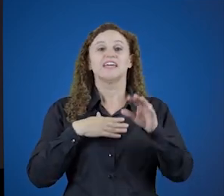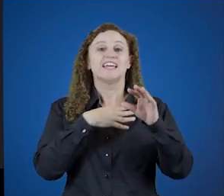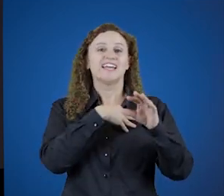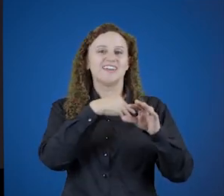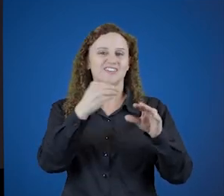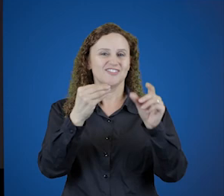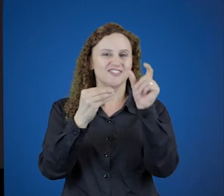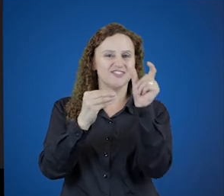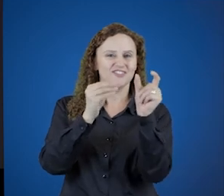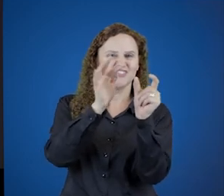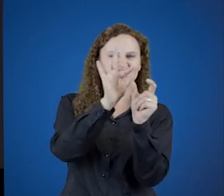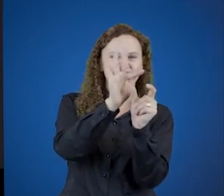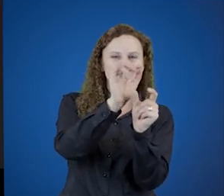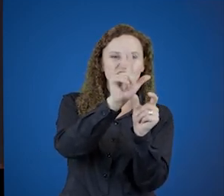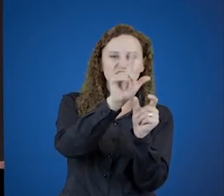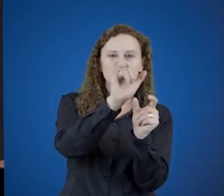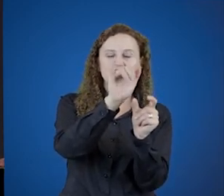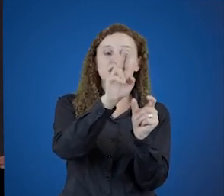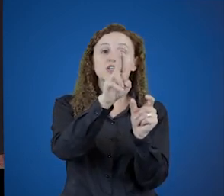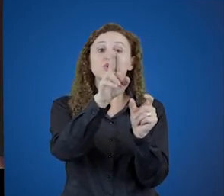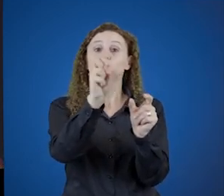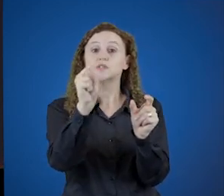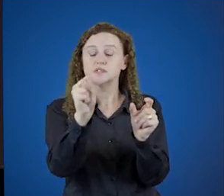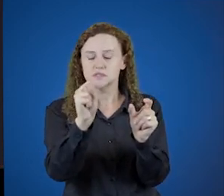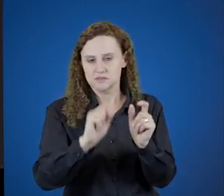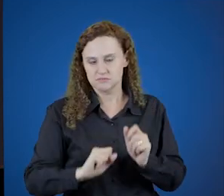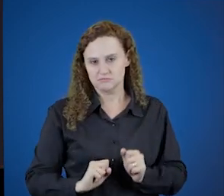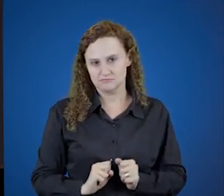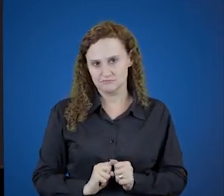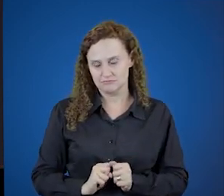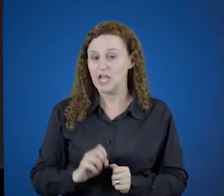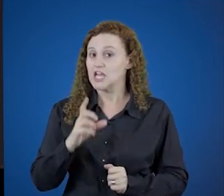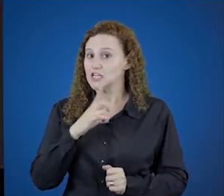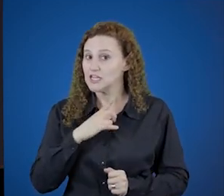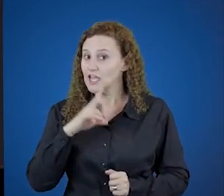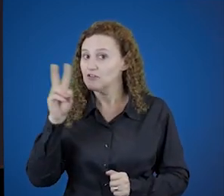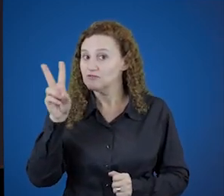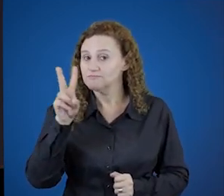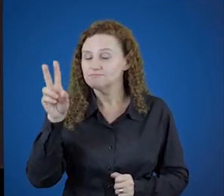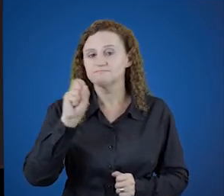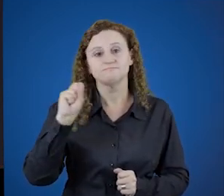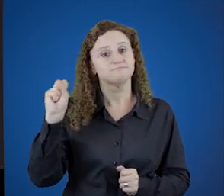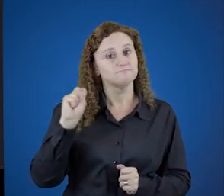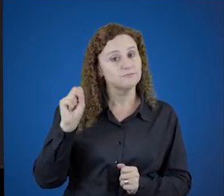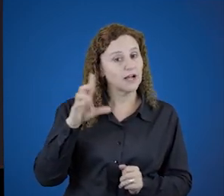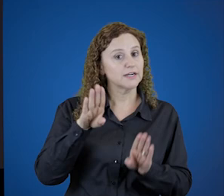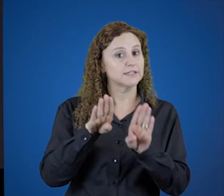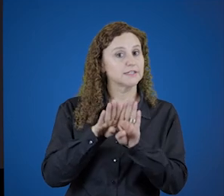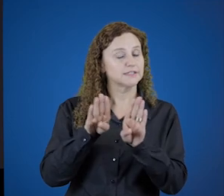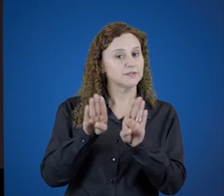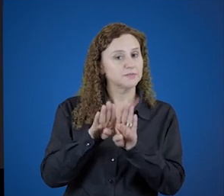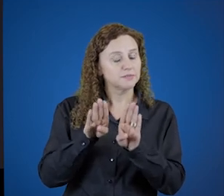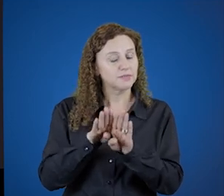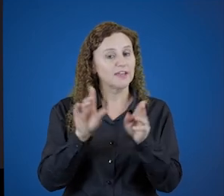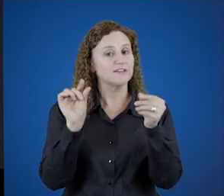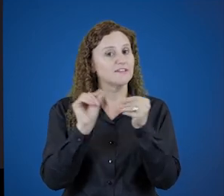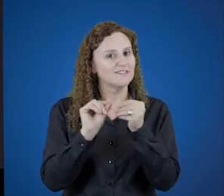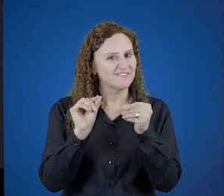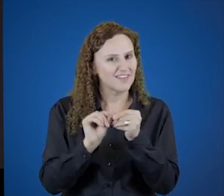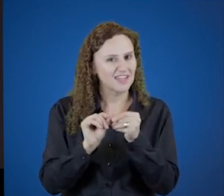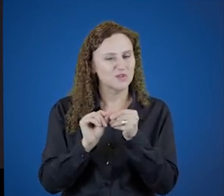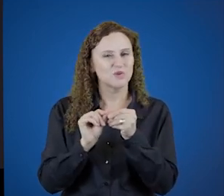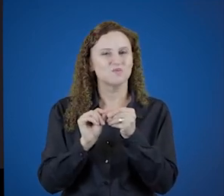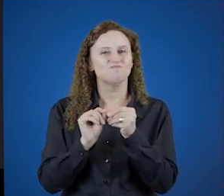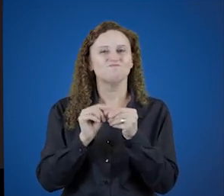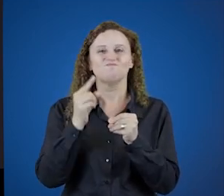filhos essa expressão quer dizer meu filho eu tenho vocativo singular